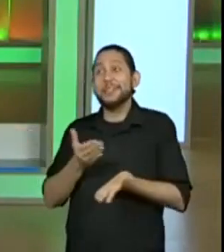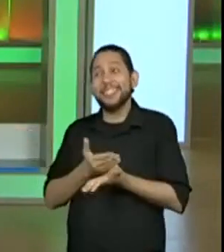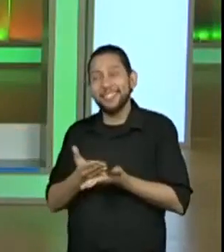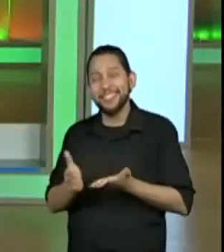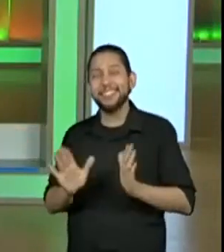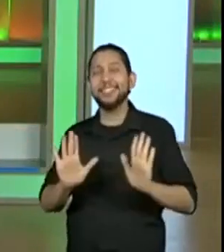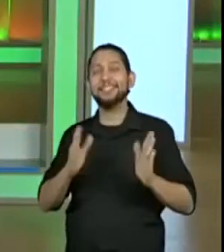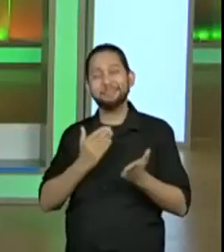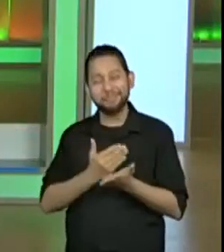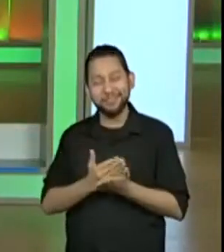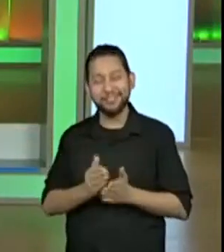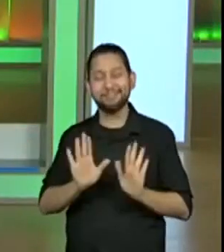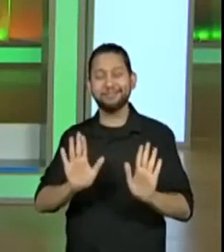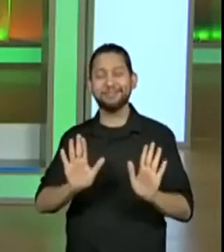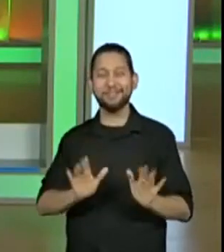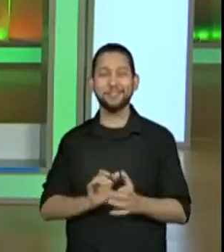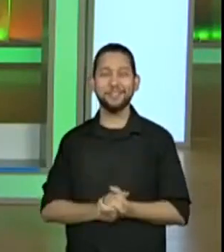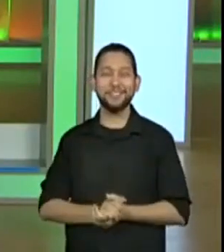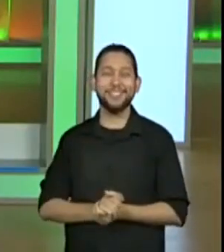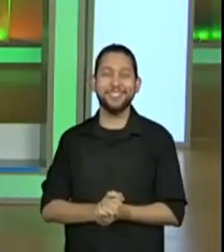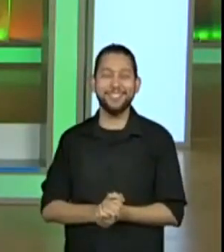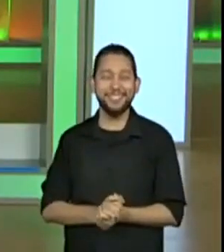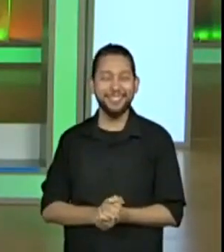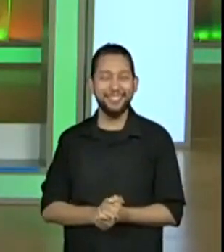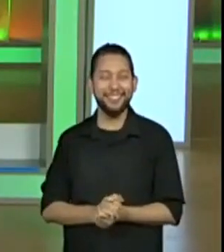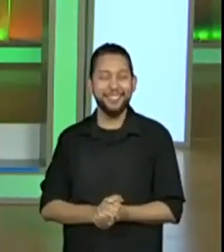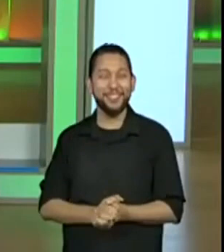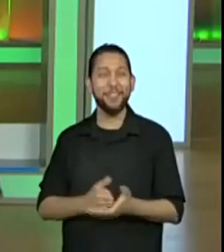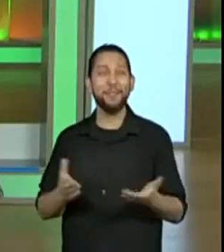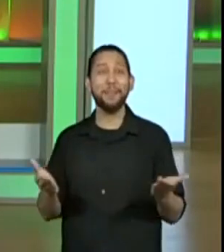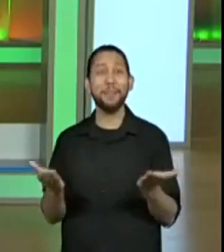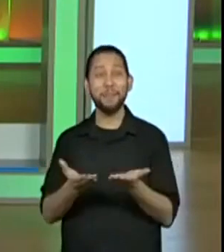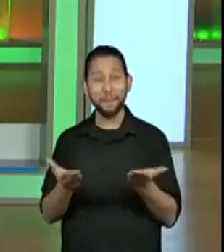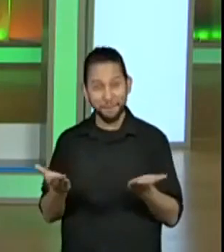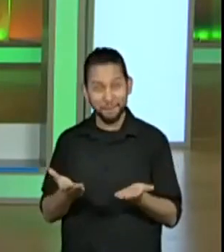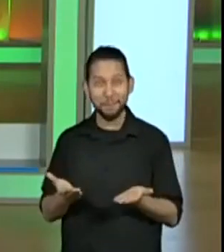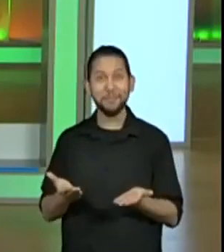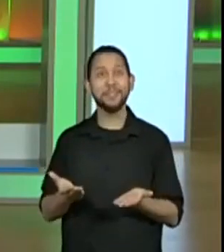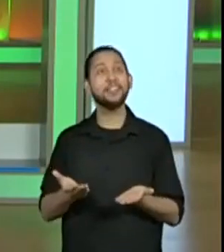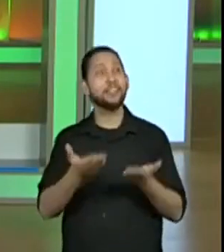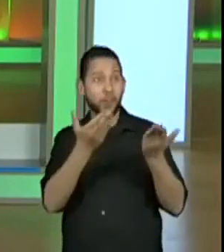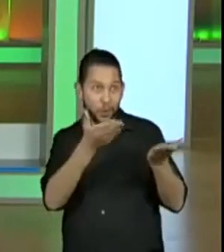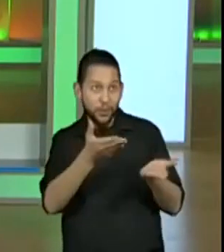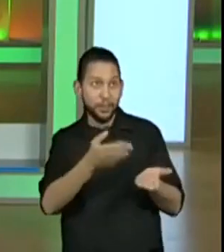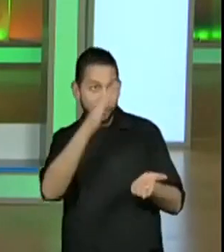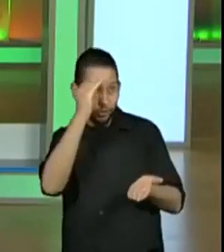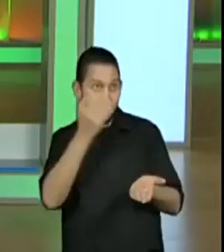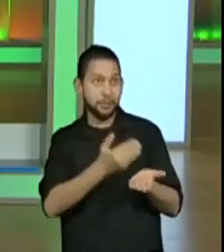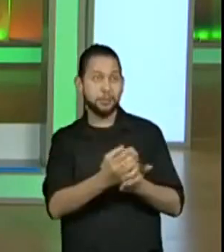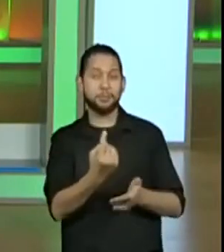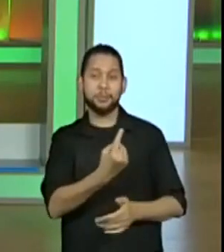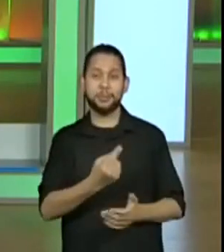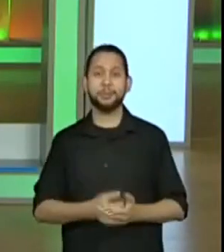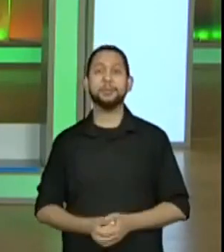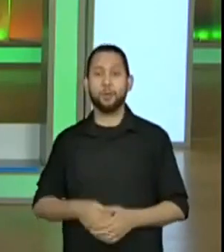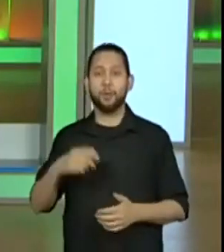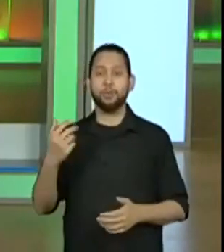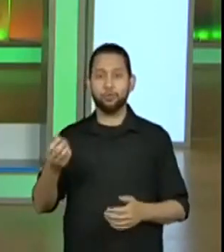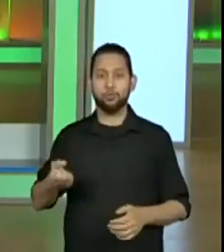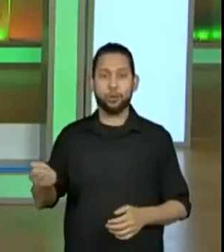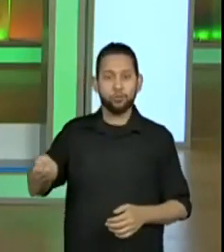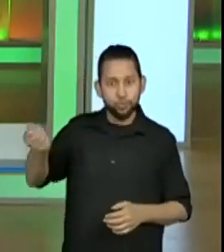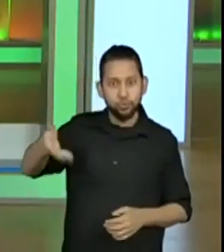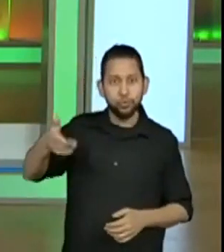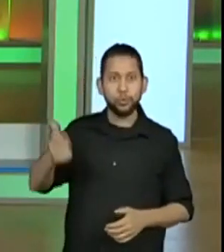ainda. Verdade. Vamos lá. É verdade. Então agora, sempre o dado determinou que você comece. Isso. Então você pode jogar de novo. Vai, tá, Pro.